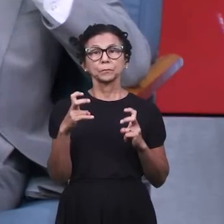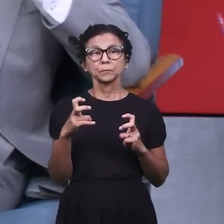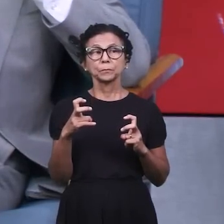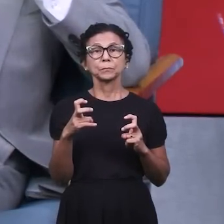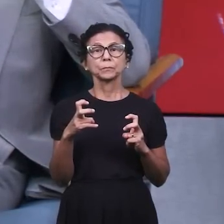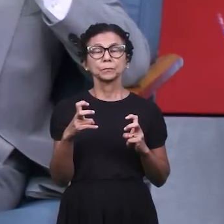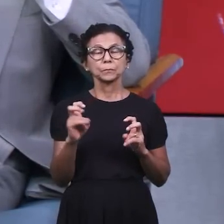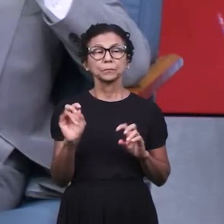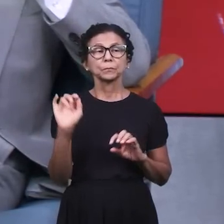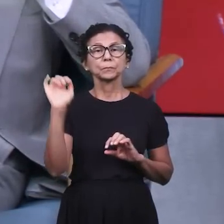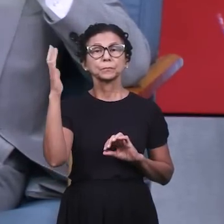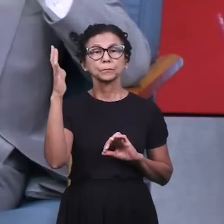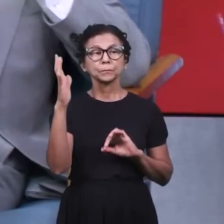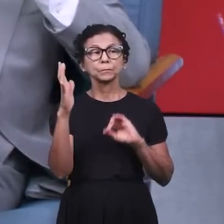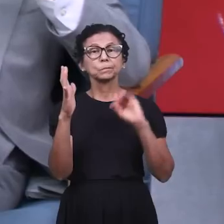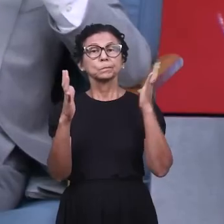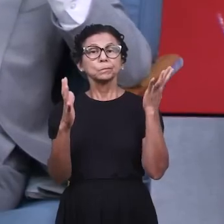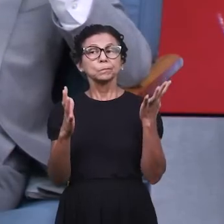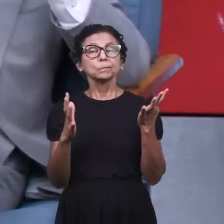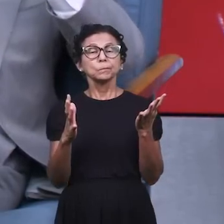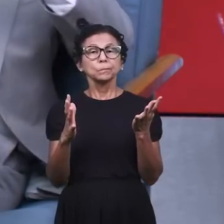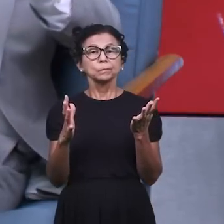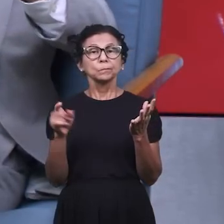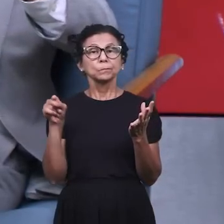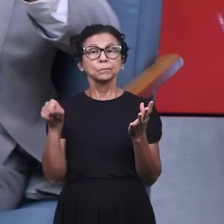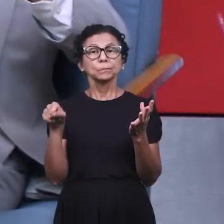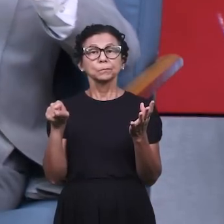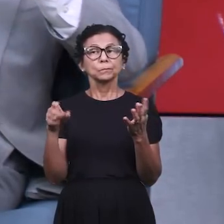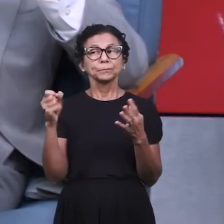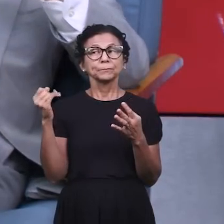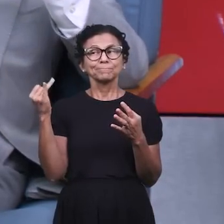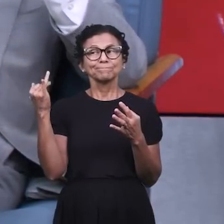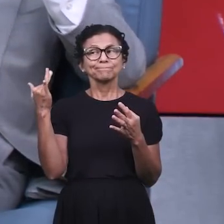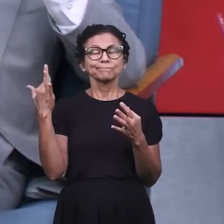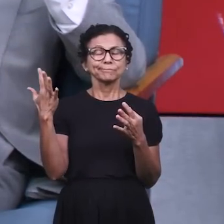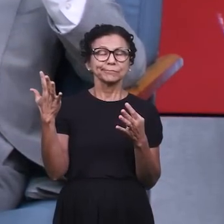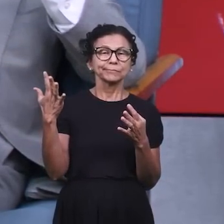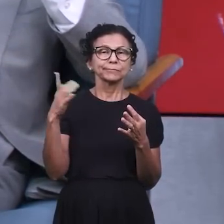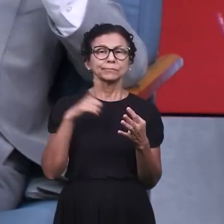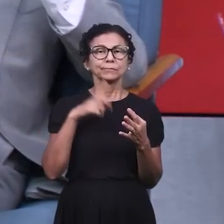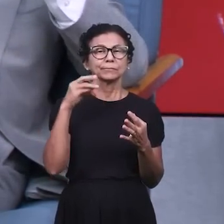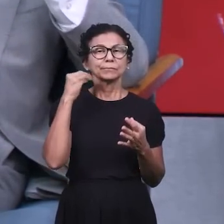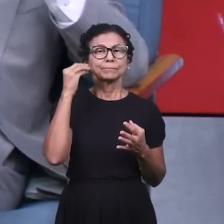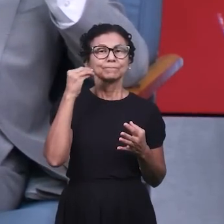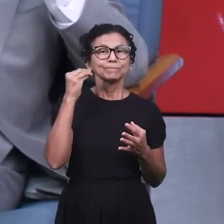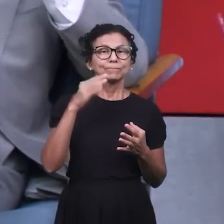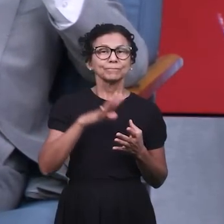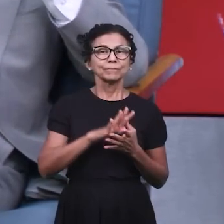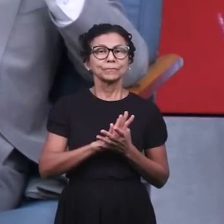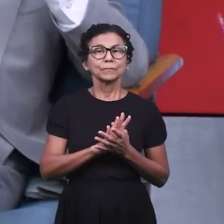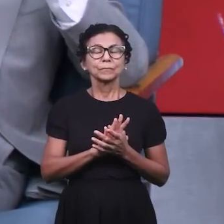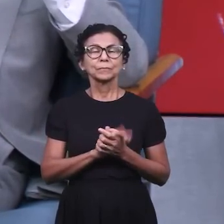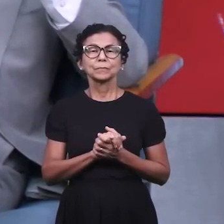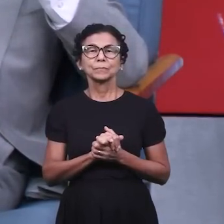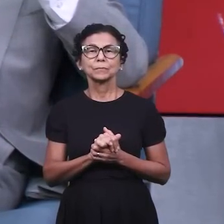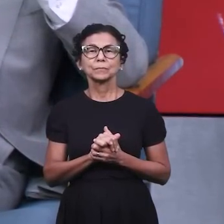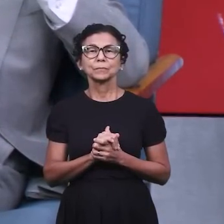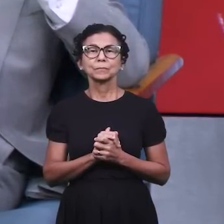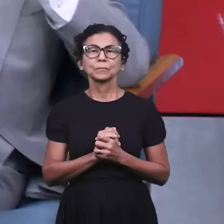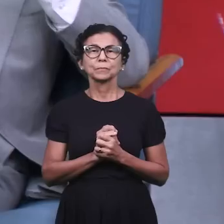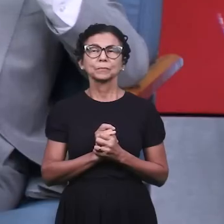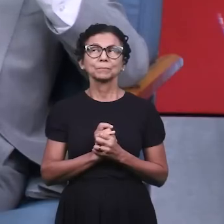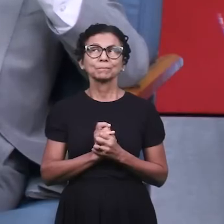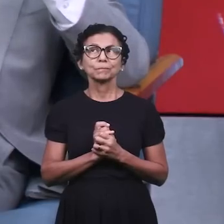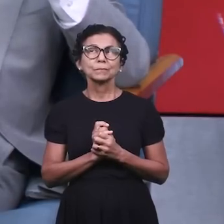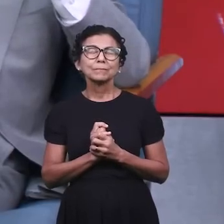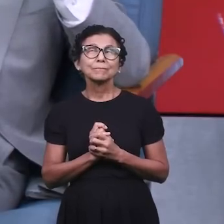coisas acontecem e ali na madrugada você tem uma experiência, às vezes, de ministração do